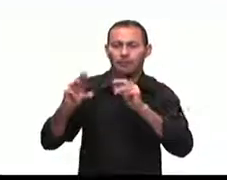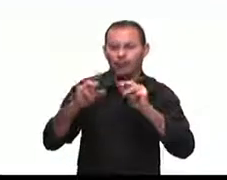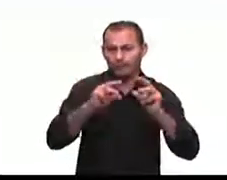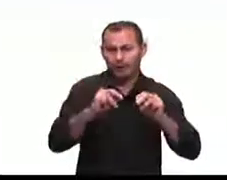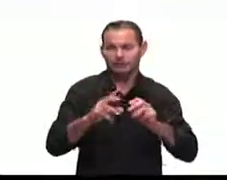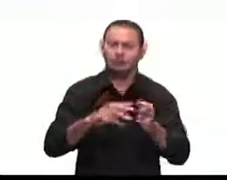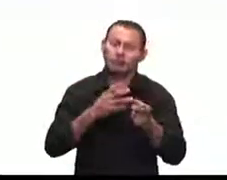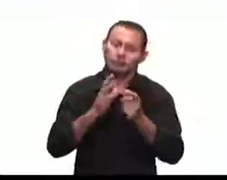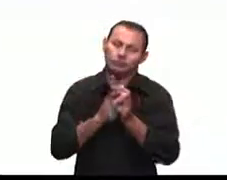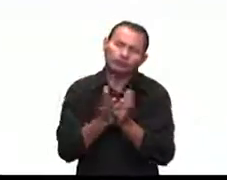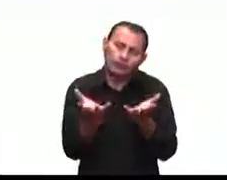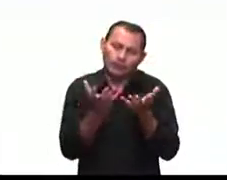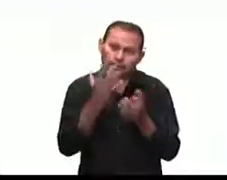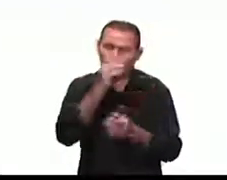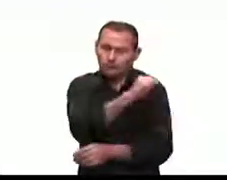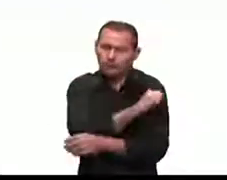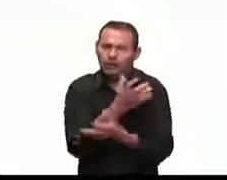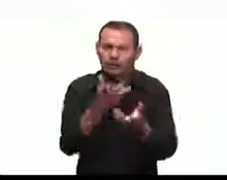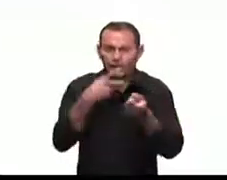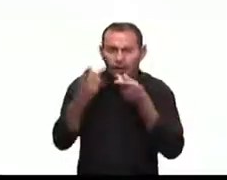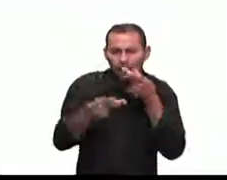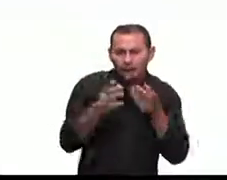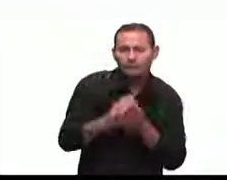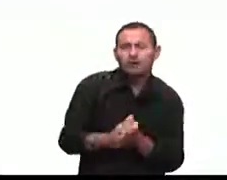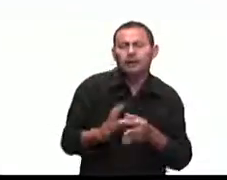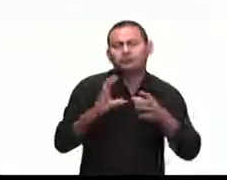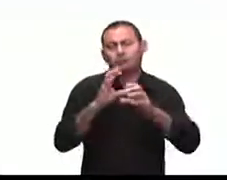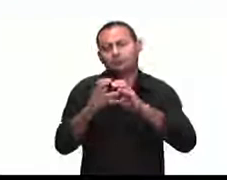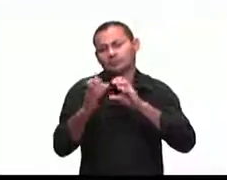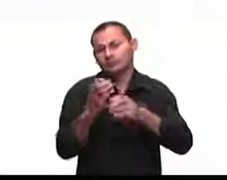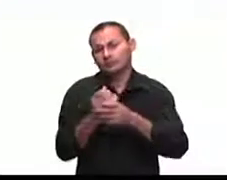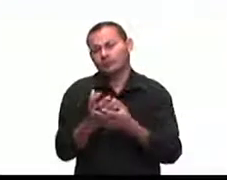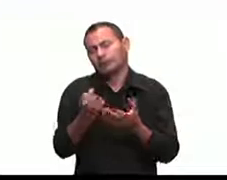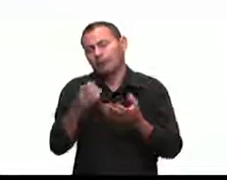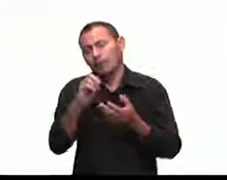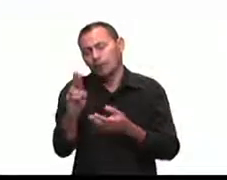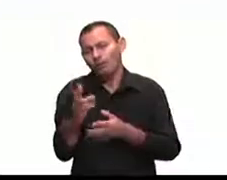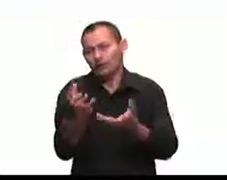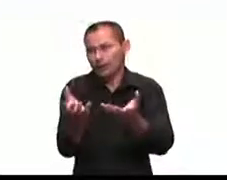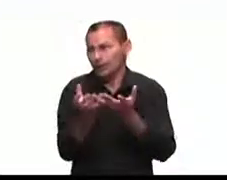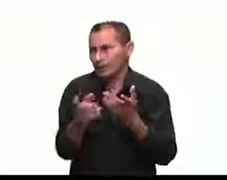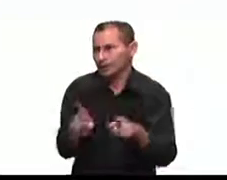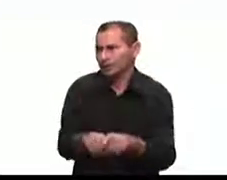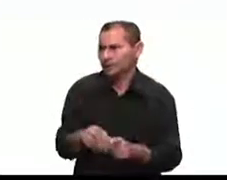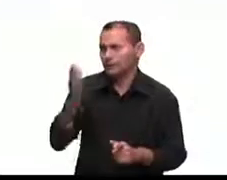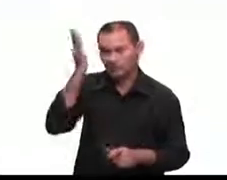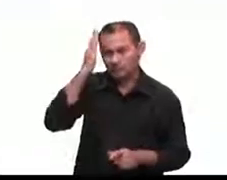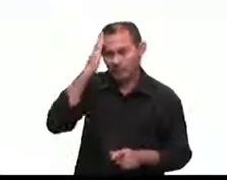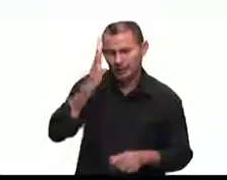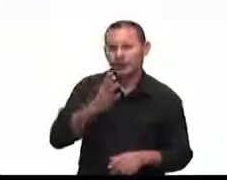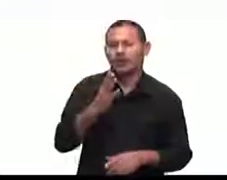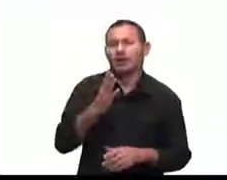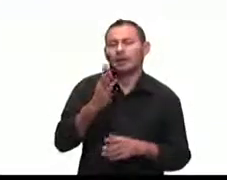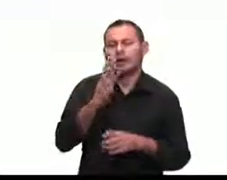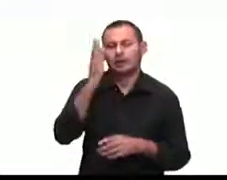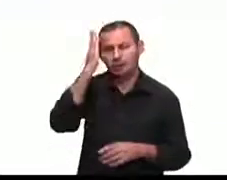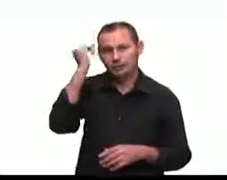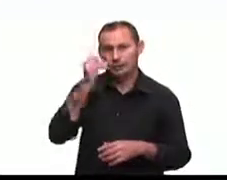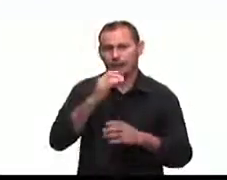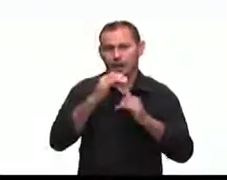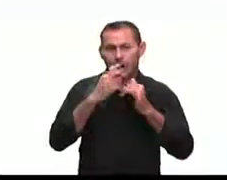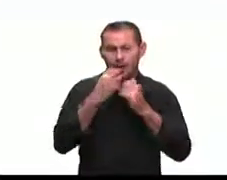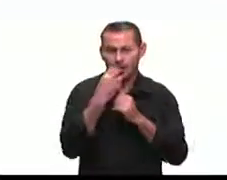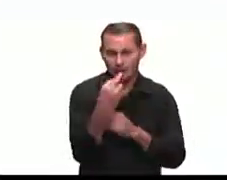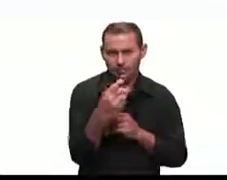que possivelmente querem fazer intercâmbio, né? Ou querem, né, dominar a língua, então com